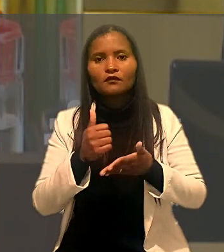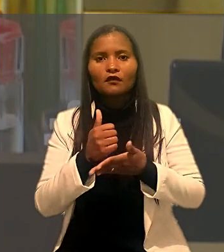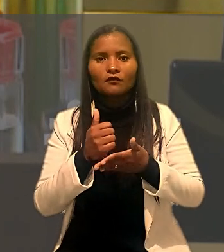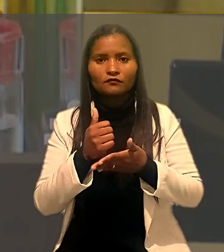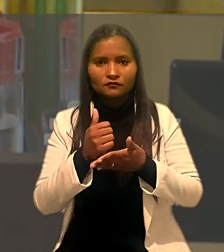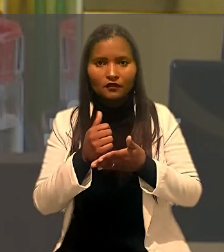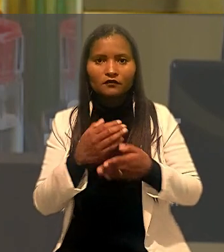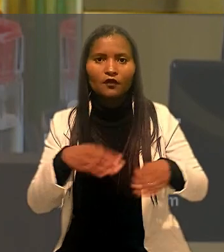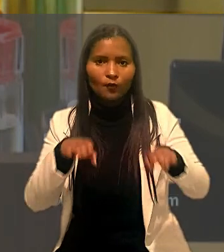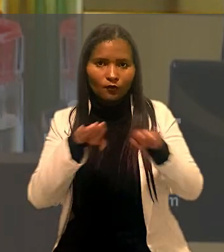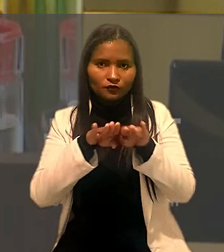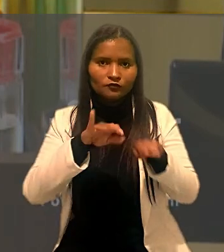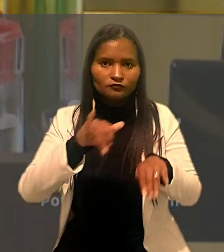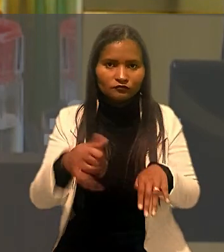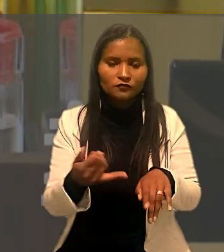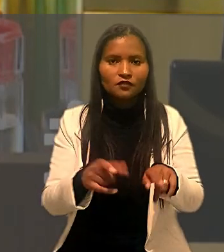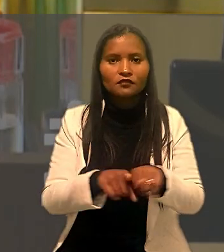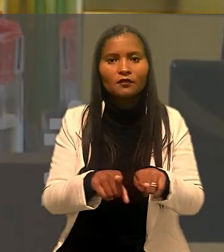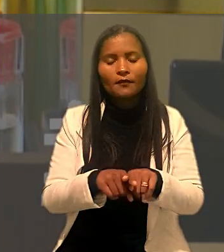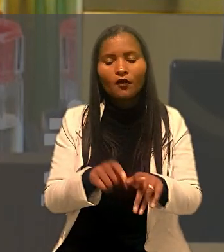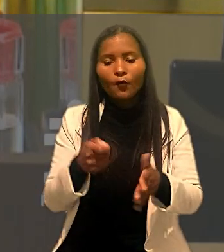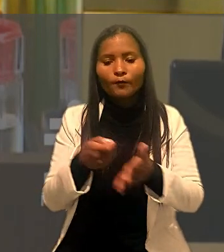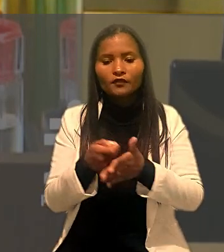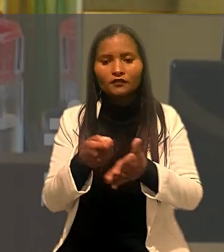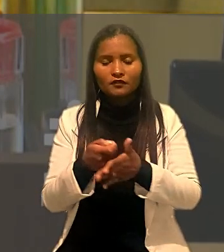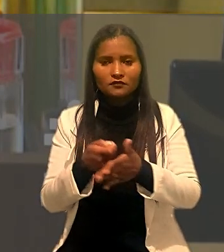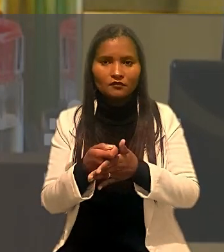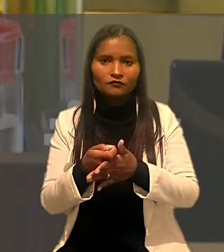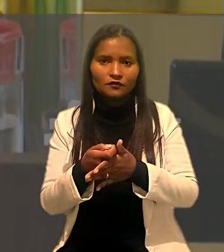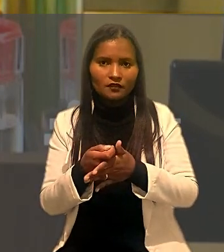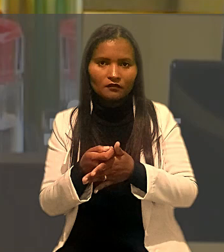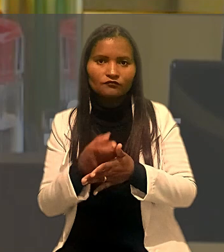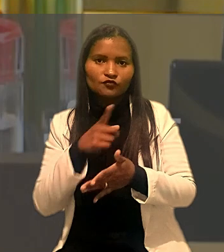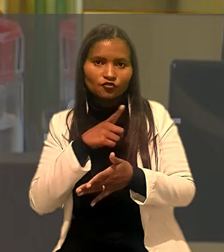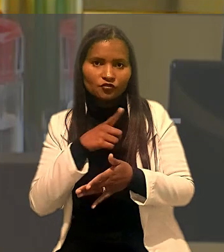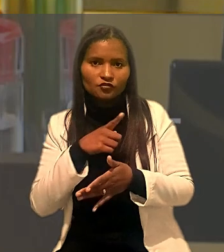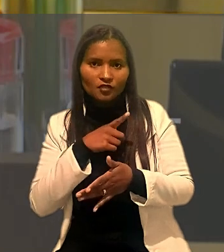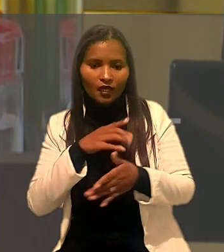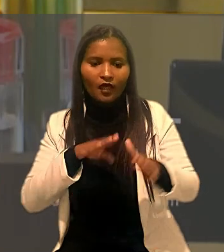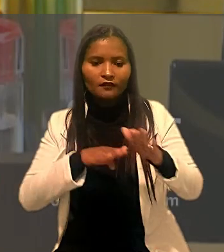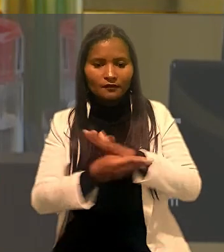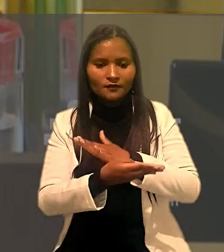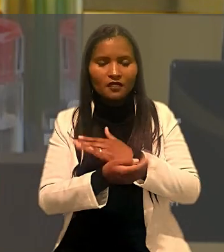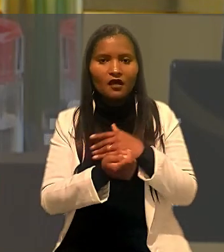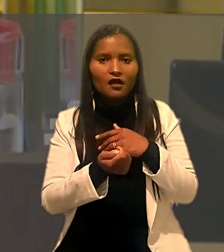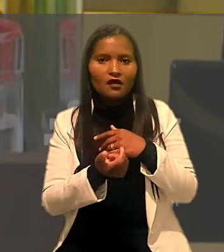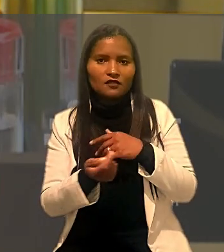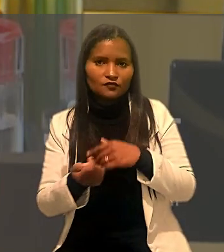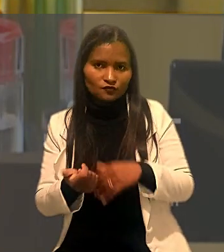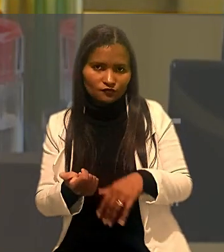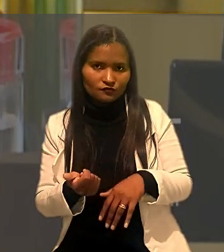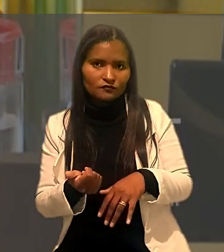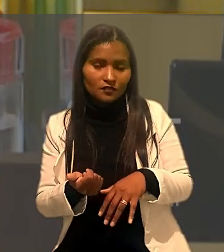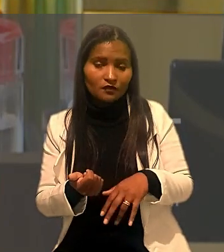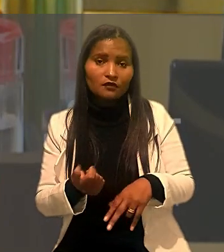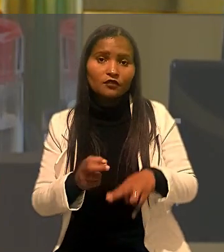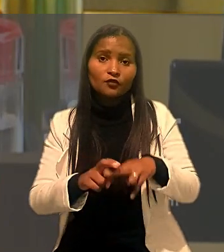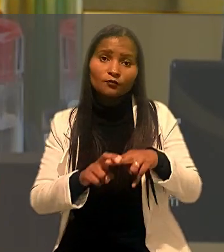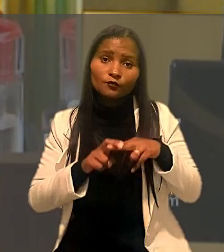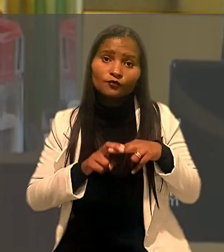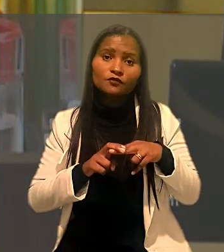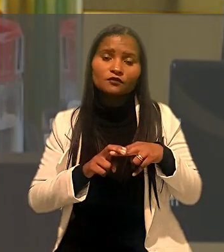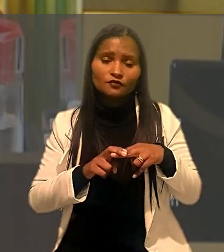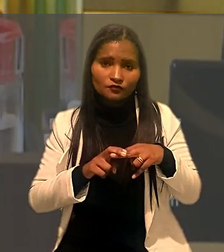de oportunidades e a obrigação de estabelecer as chamadas adaptações razoáveis. E por esta